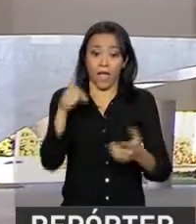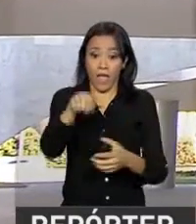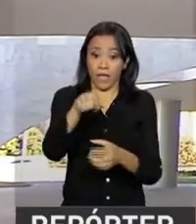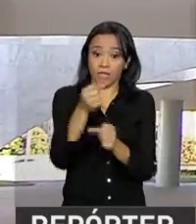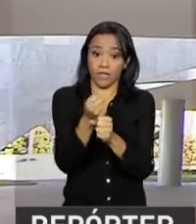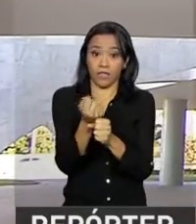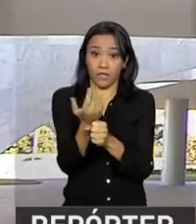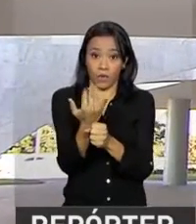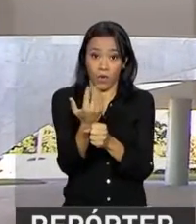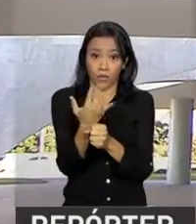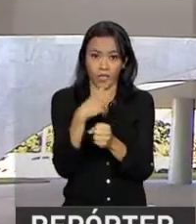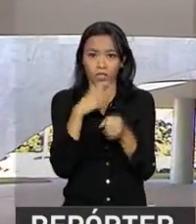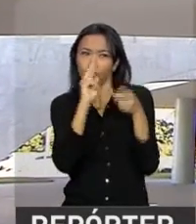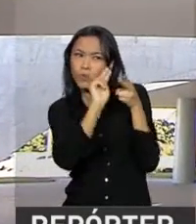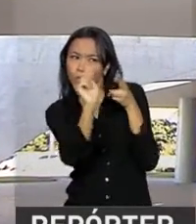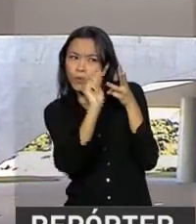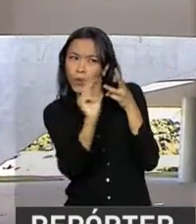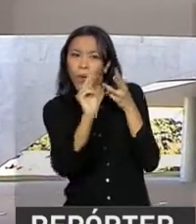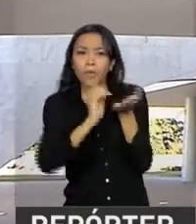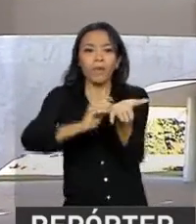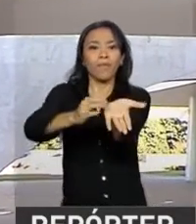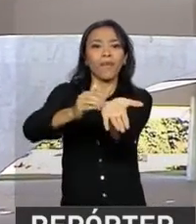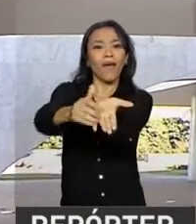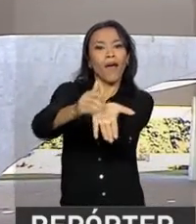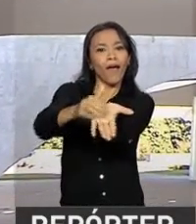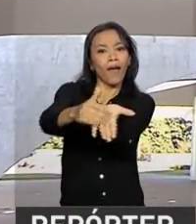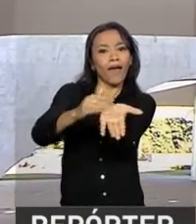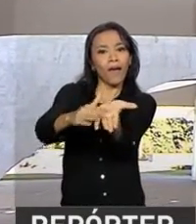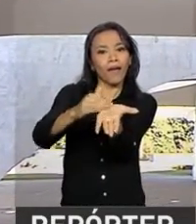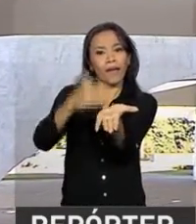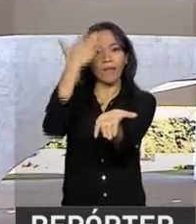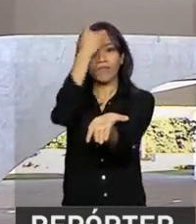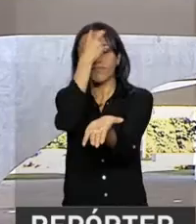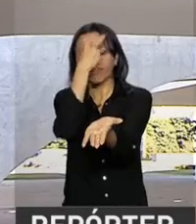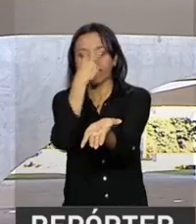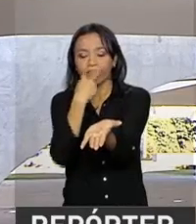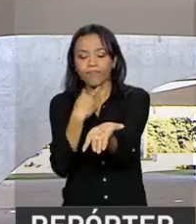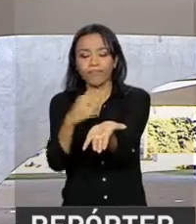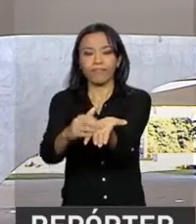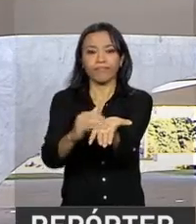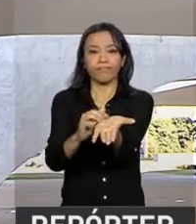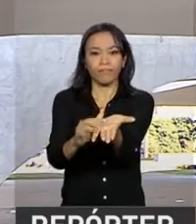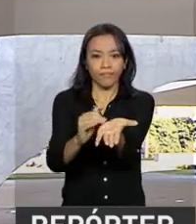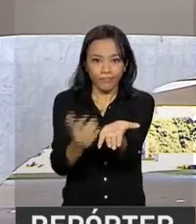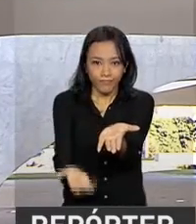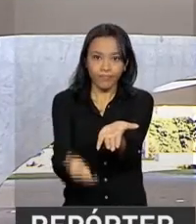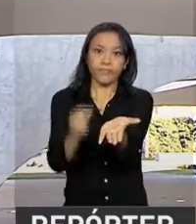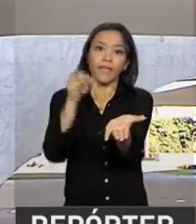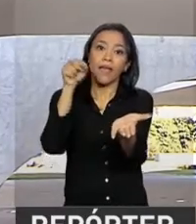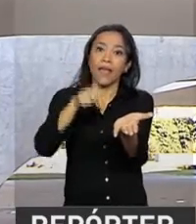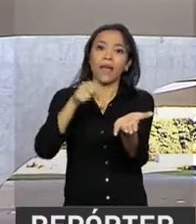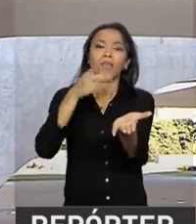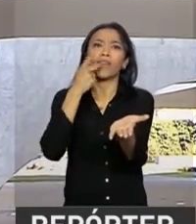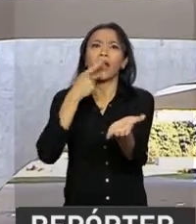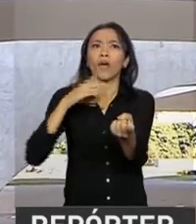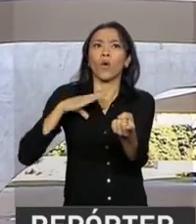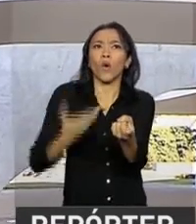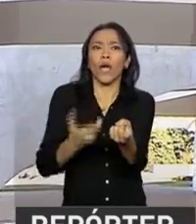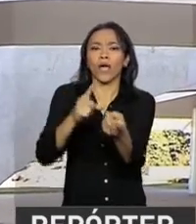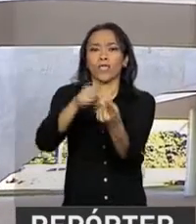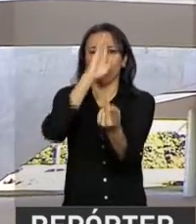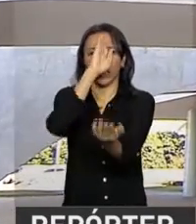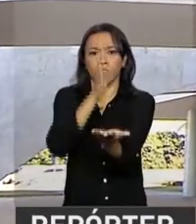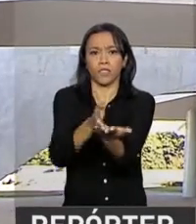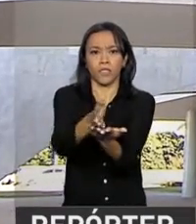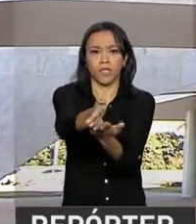ela carrega algumas inscrições em braille, que são inscrições aí que tem a ver com os atletas. Ela diz coragem,